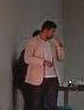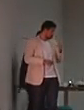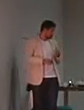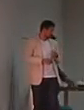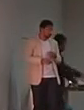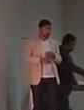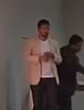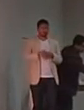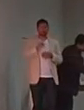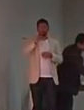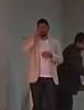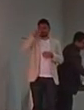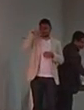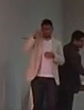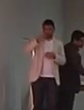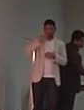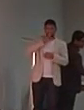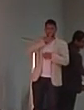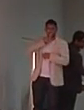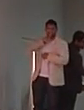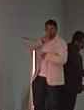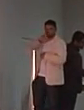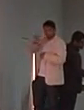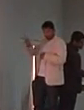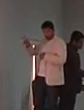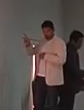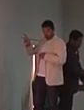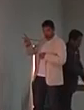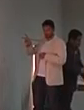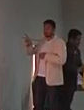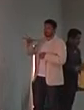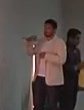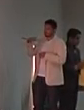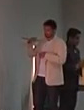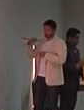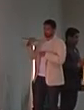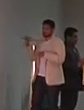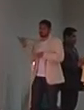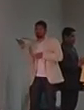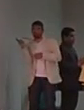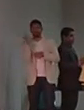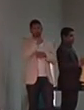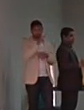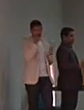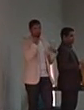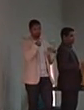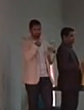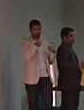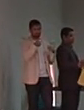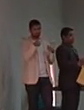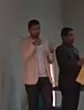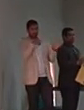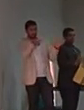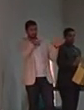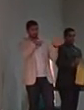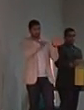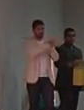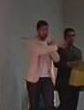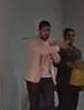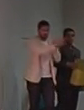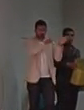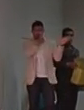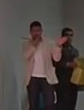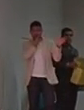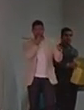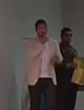Depois da resposta, né, desse candidato, nós teremos uma réplica de 1 minuto. E depois uma